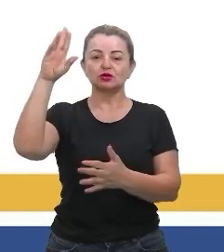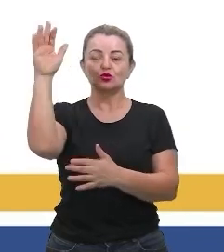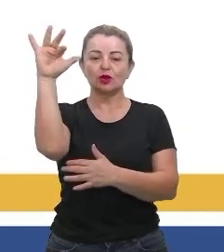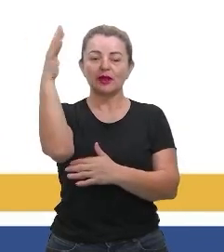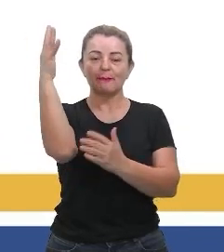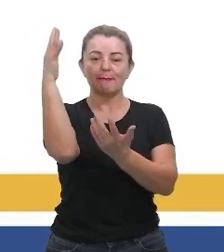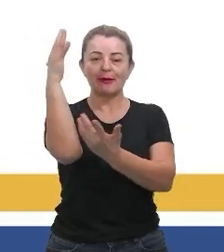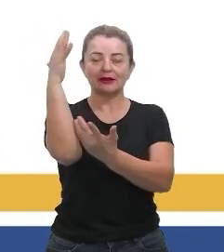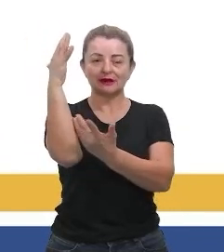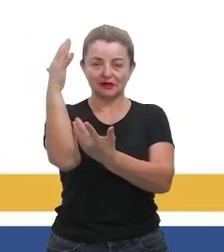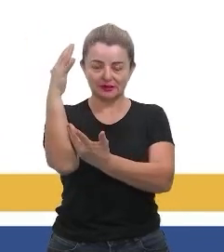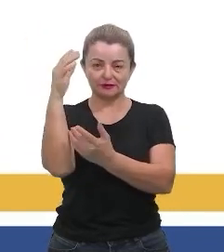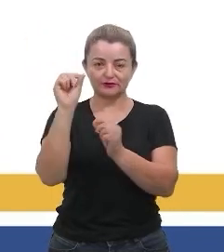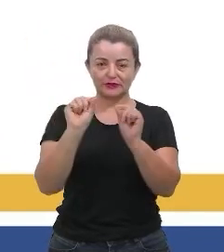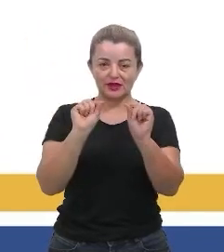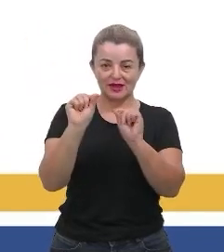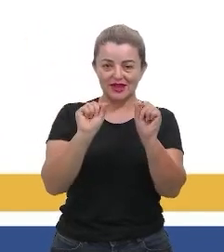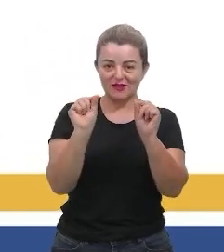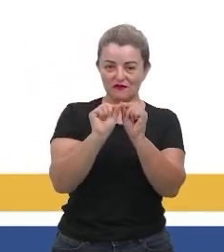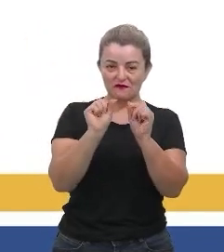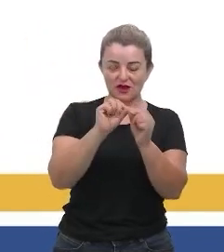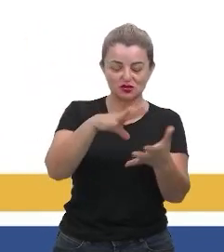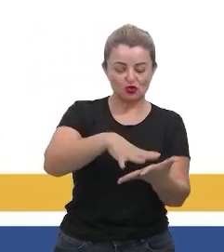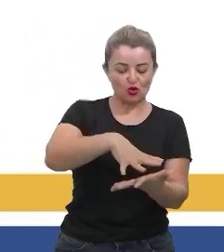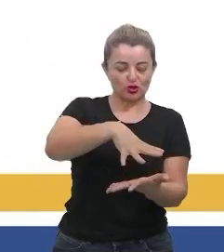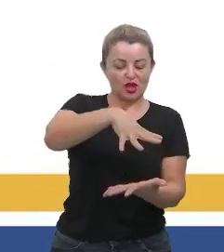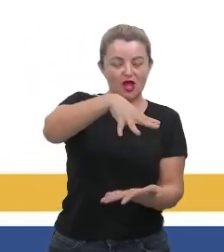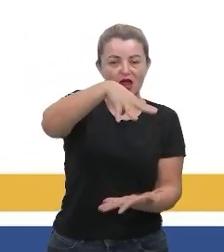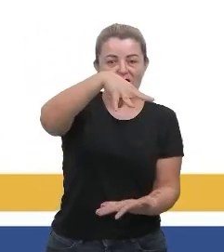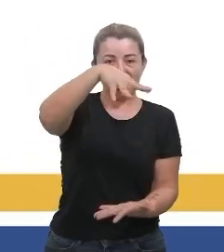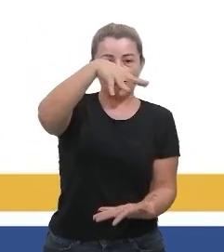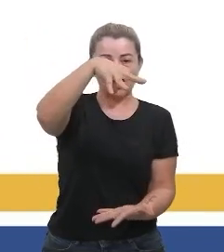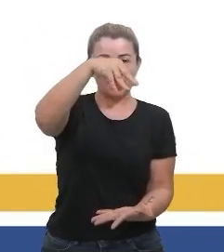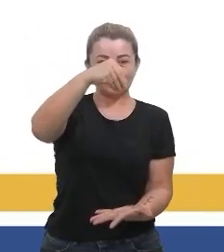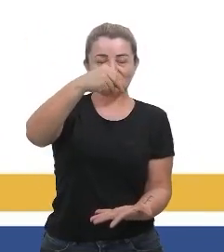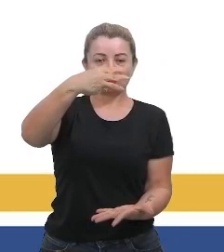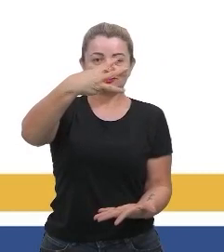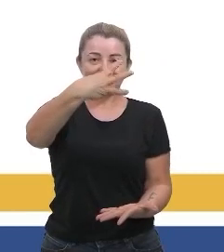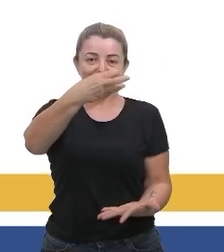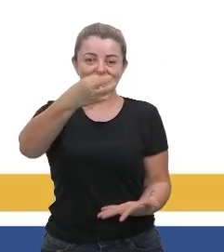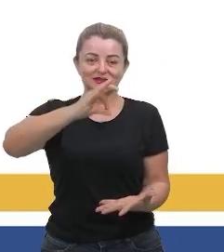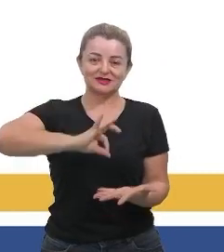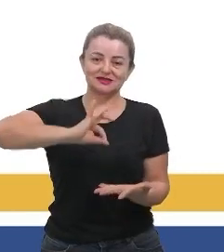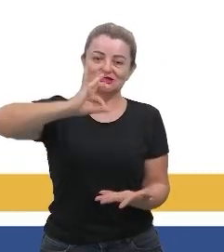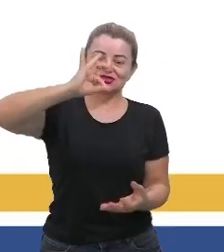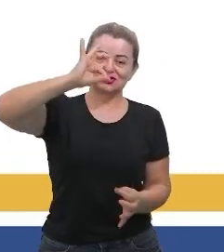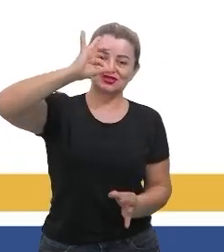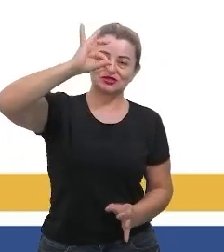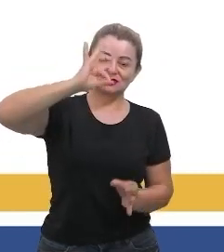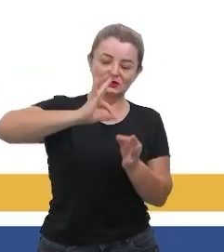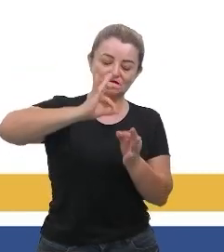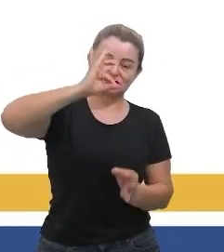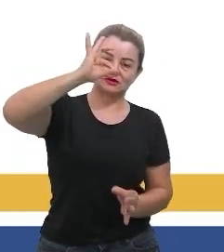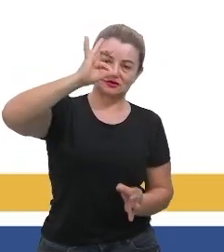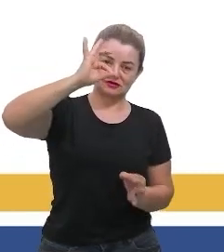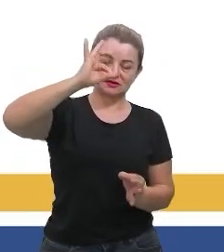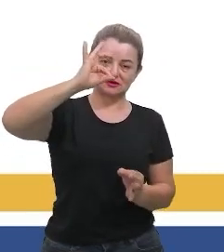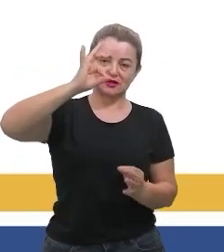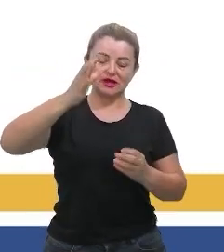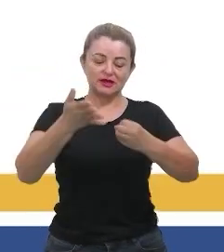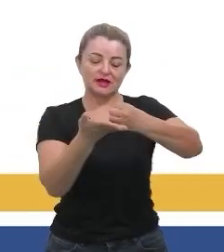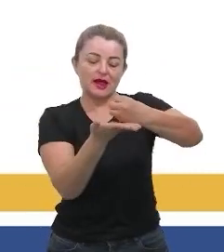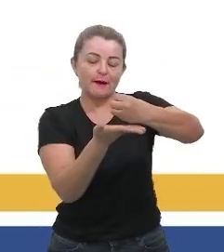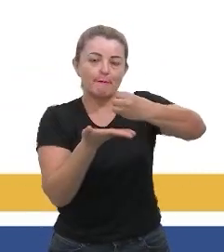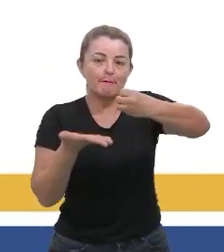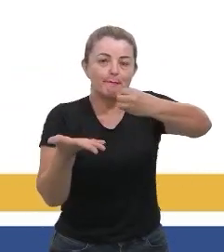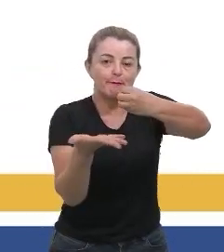inicialmente, esculpe um cone reto com 36 centímetros de altura e diâmetro da base medindo